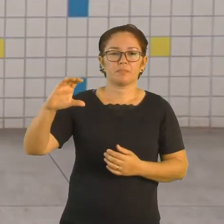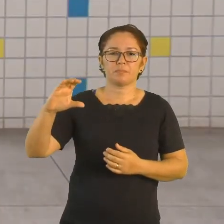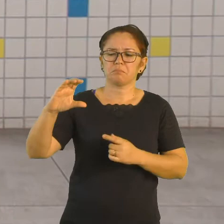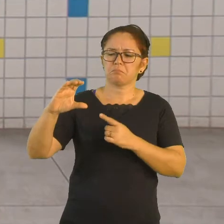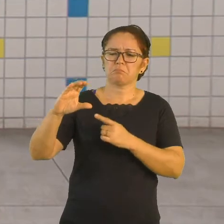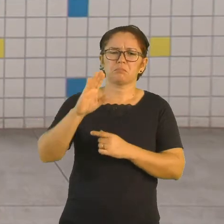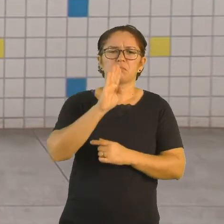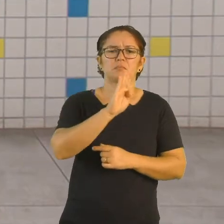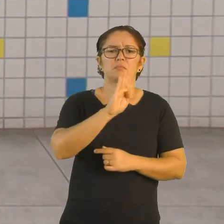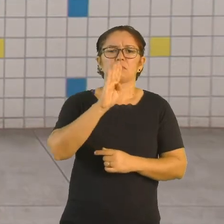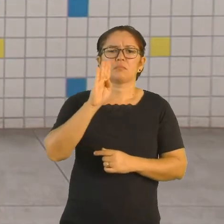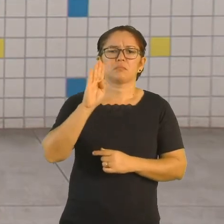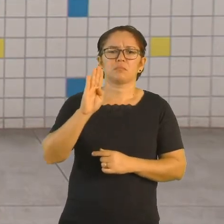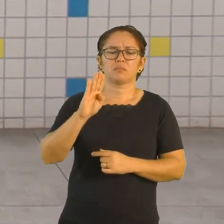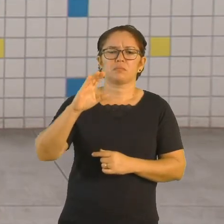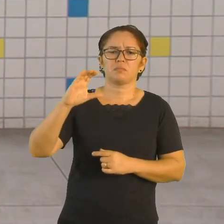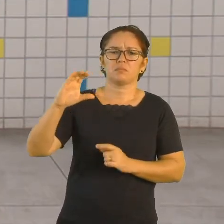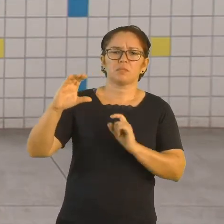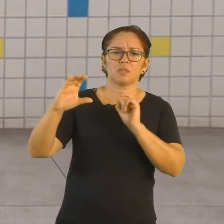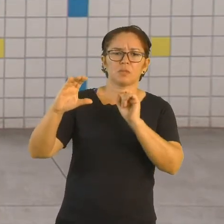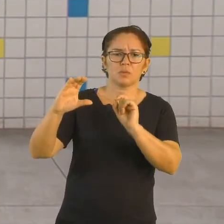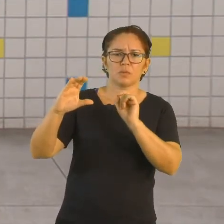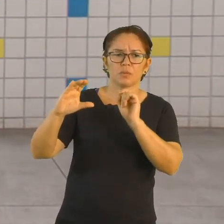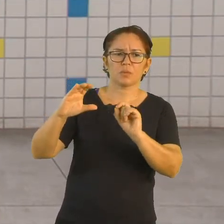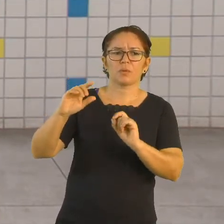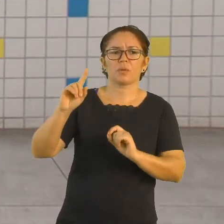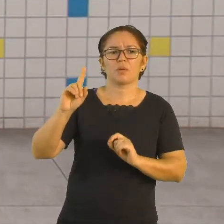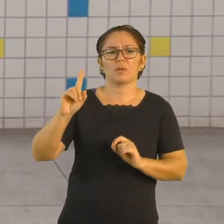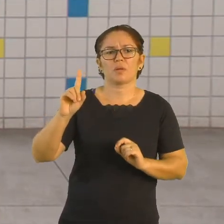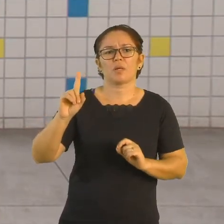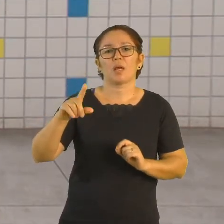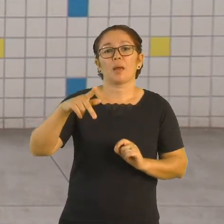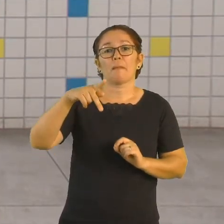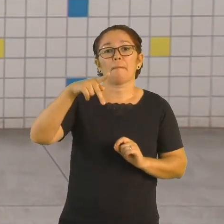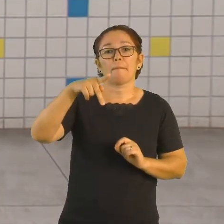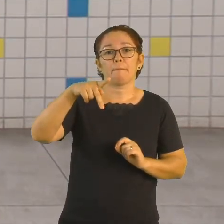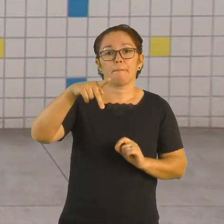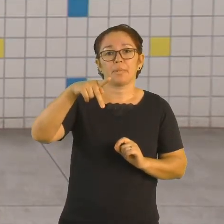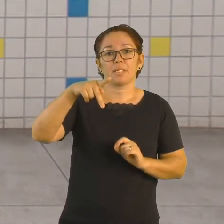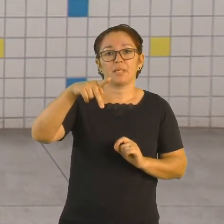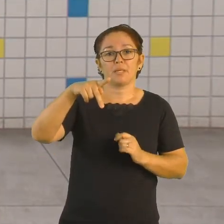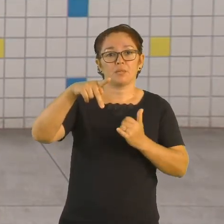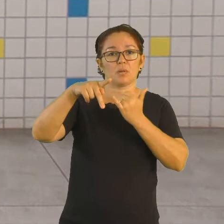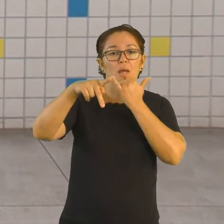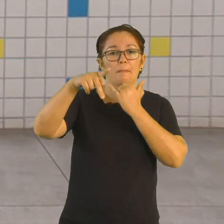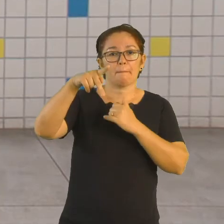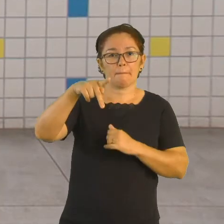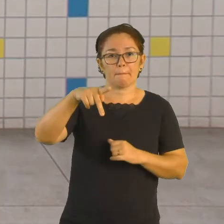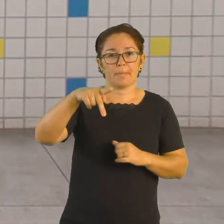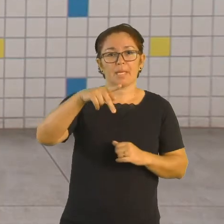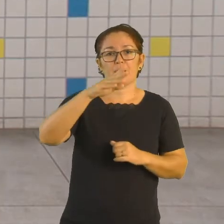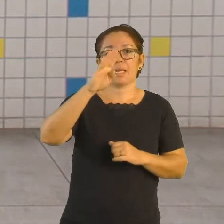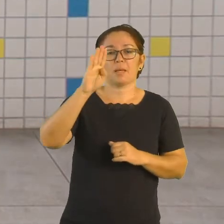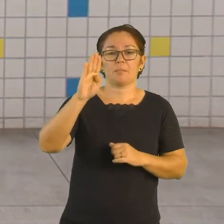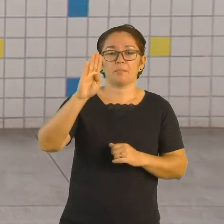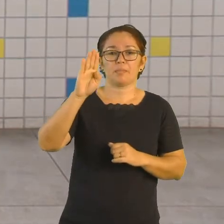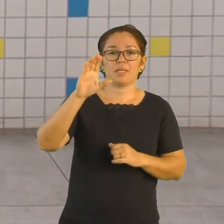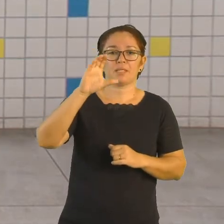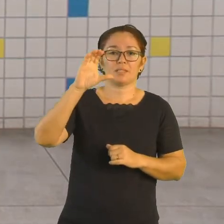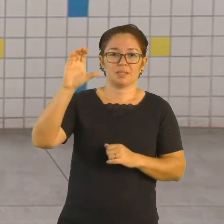será o BPC? Benefício de prestação continuada. Então, esse benefício, ele